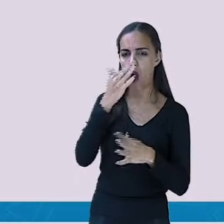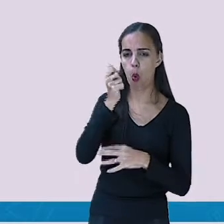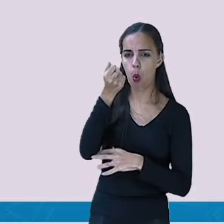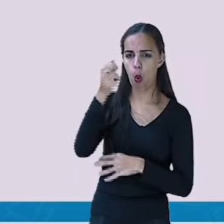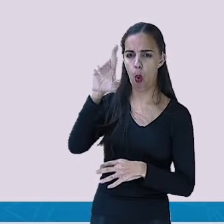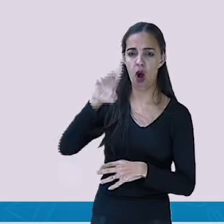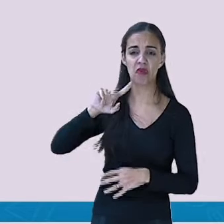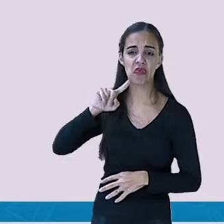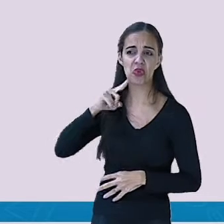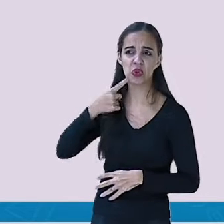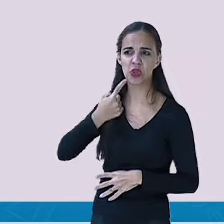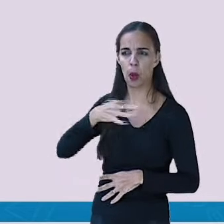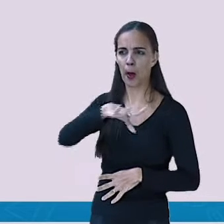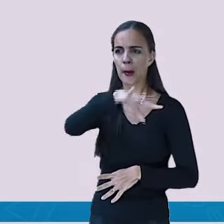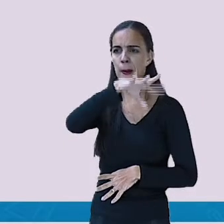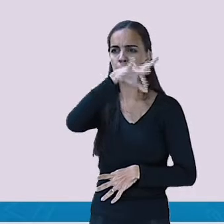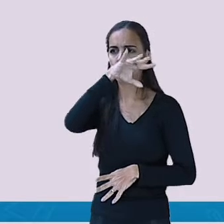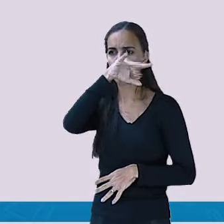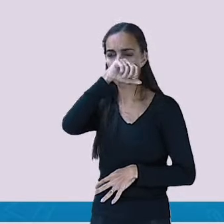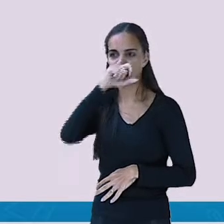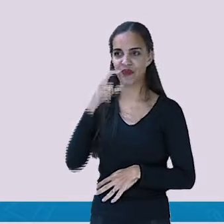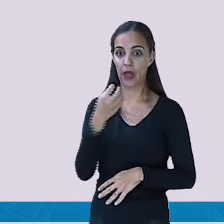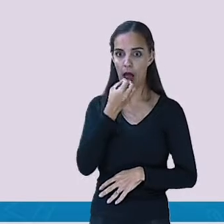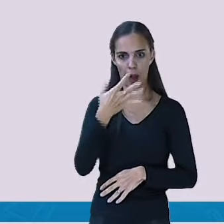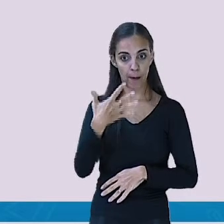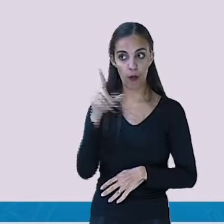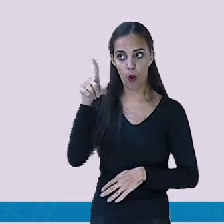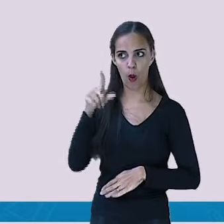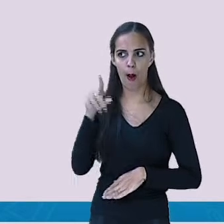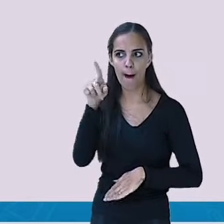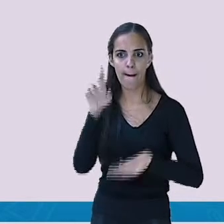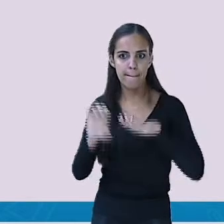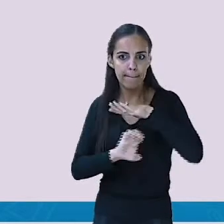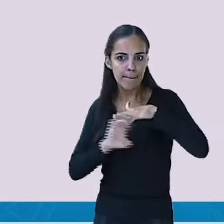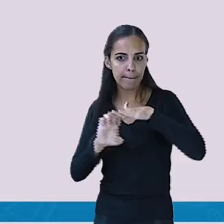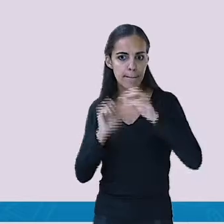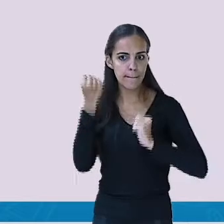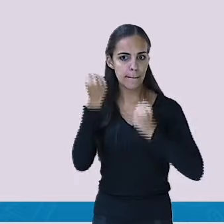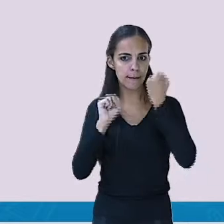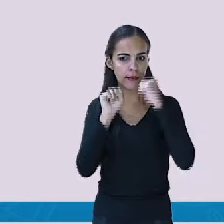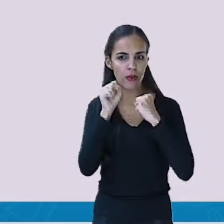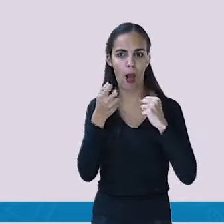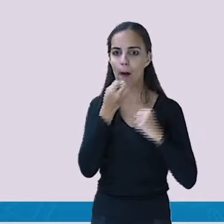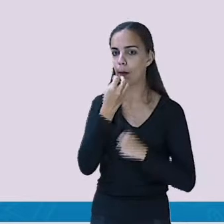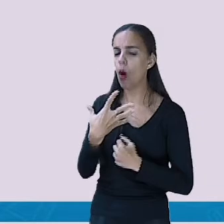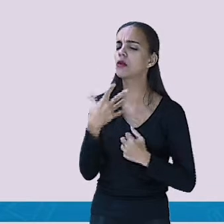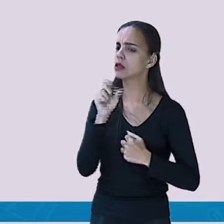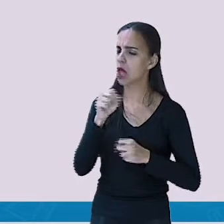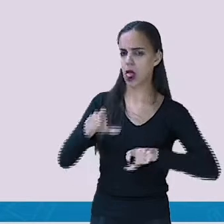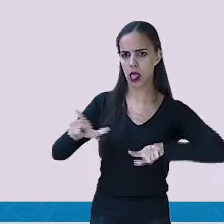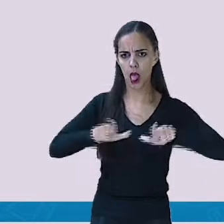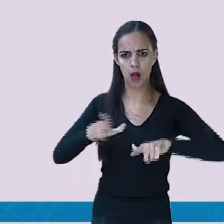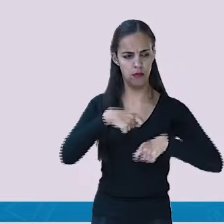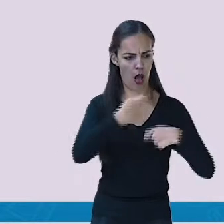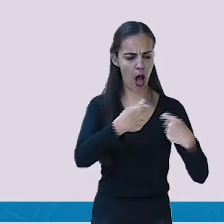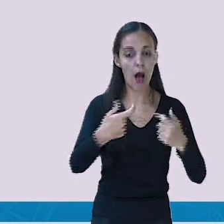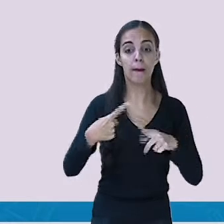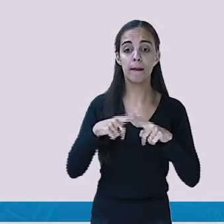ambiente, vai aumentar a poluição, e aí vai aumentar doenças